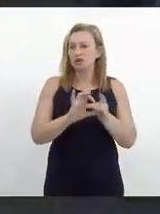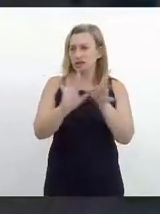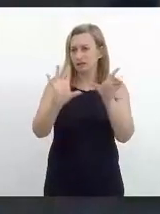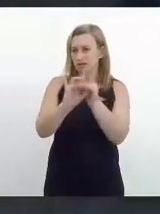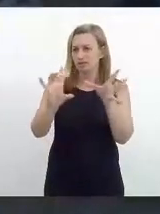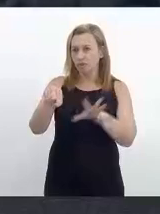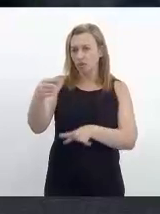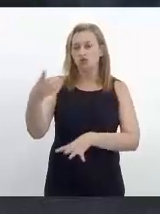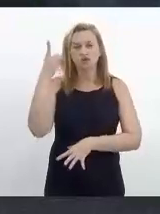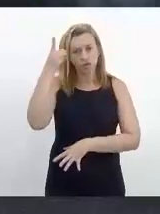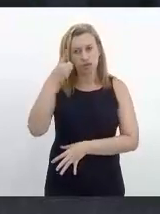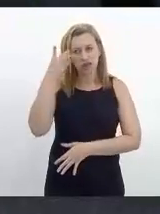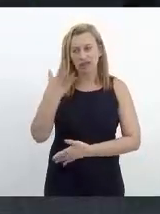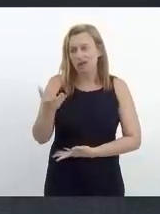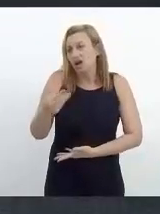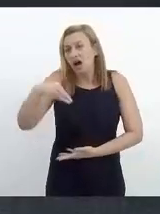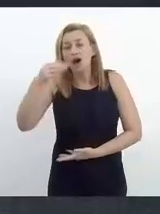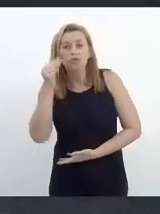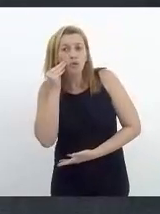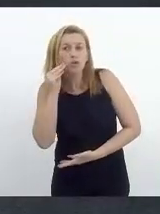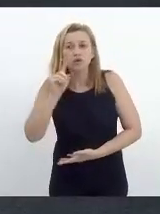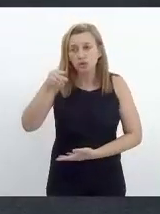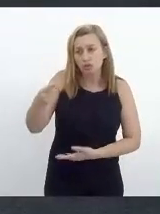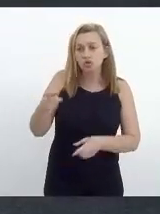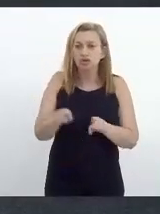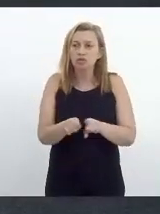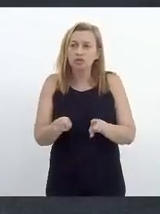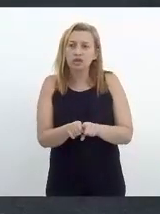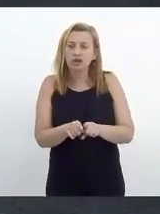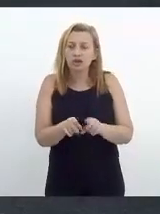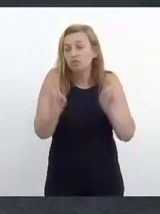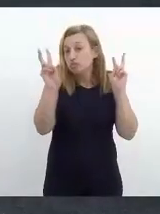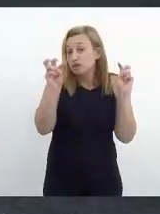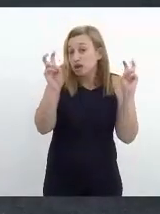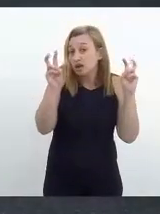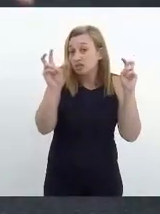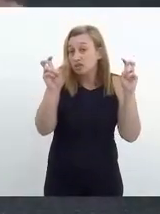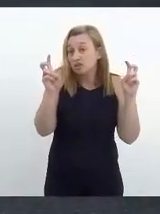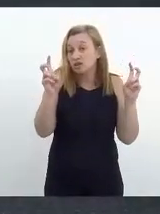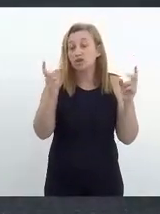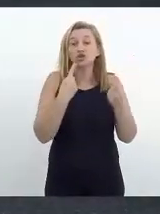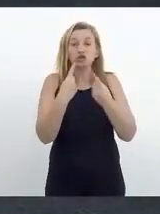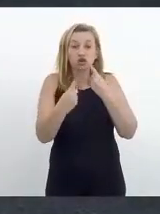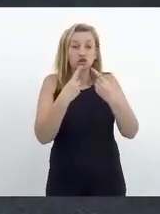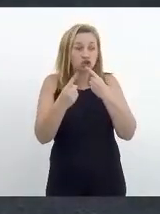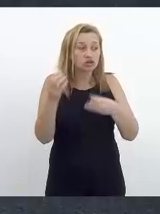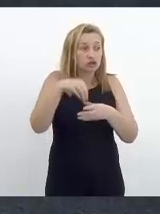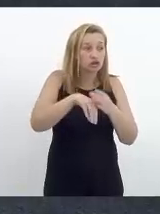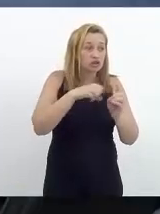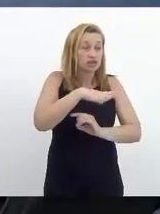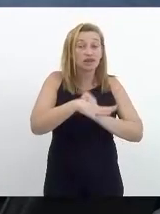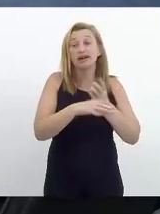para outros deputados. A Mônica já solicitou e outros também. É um tema que está sendo discutido na sociedade, só isso.